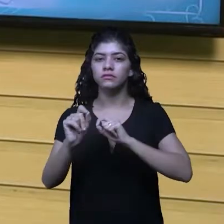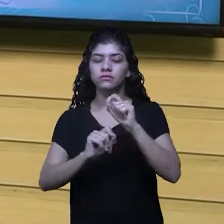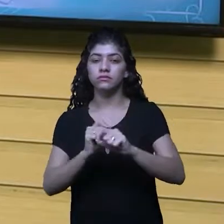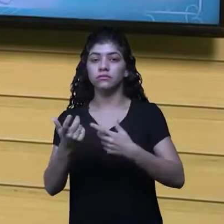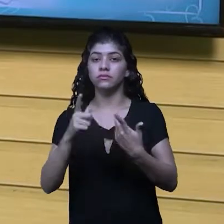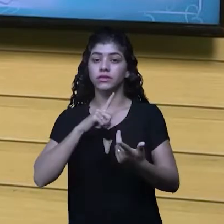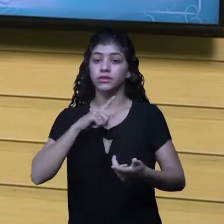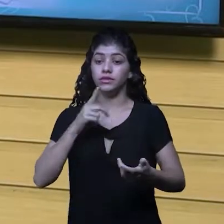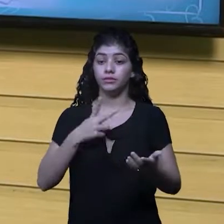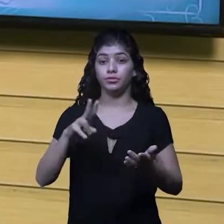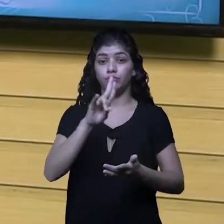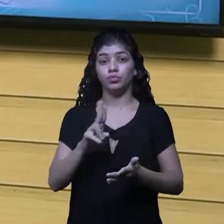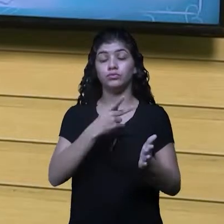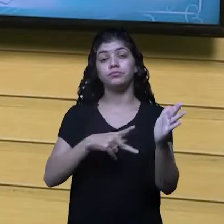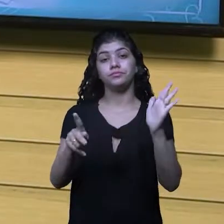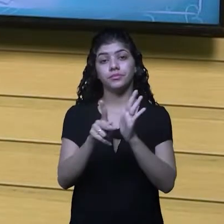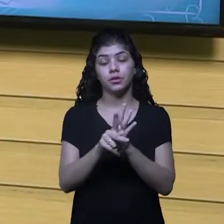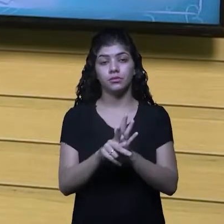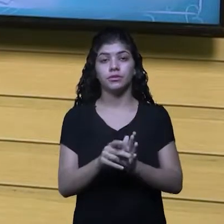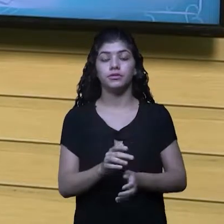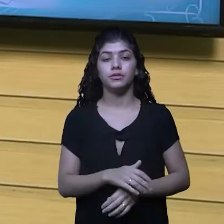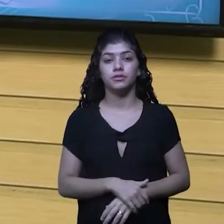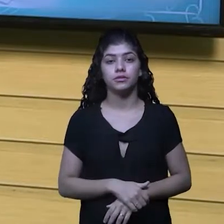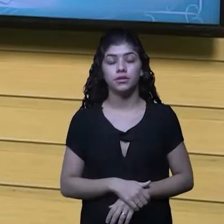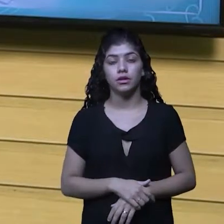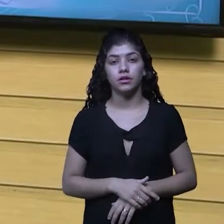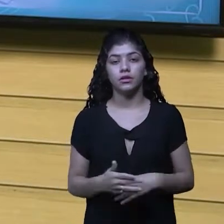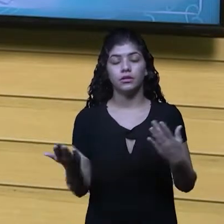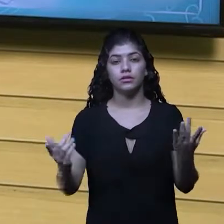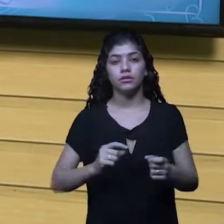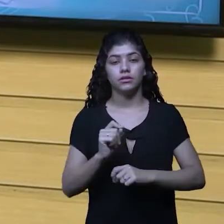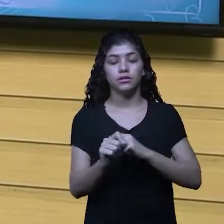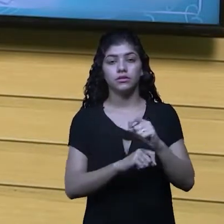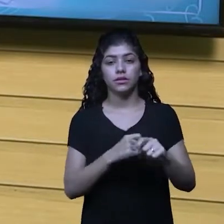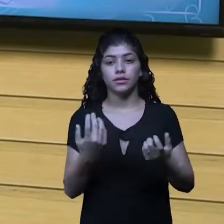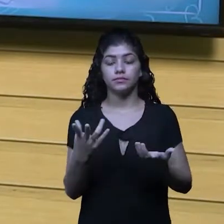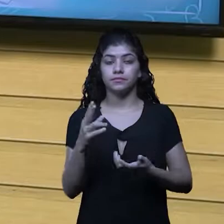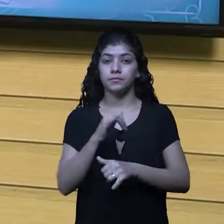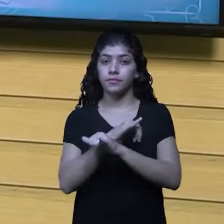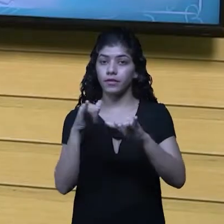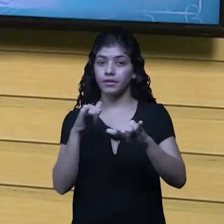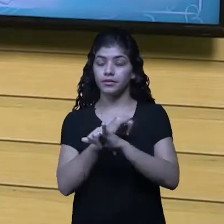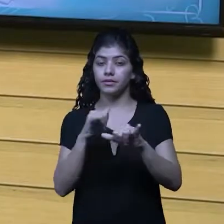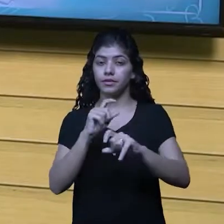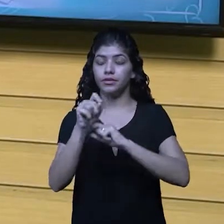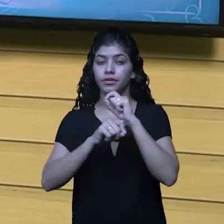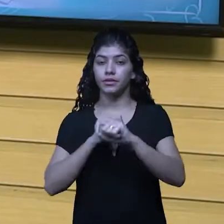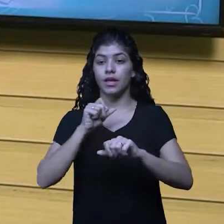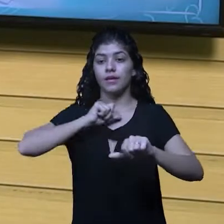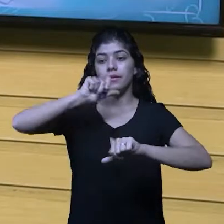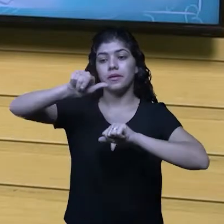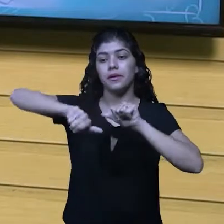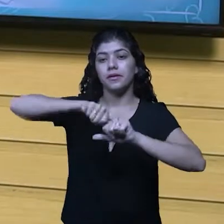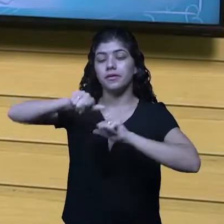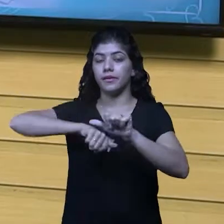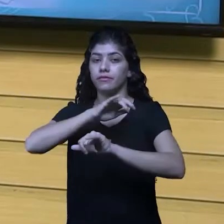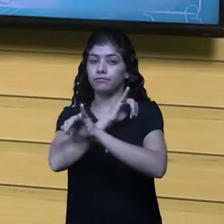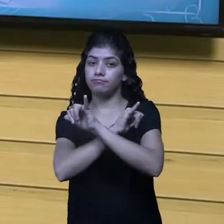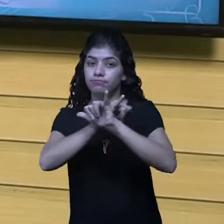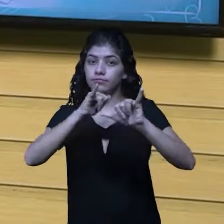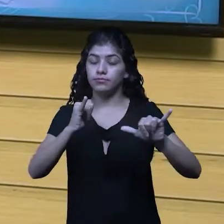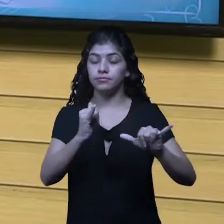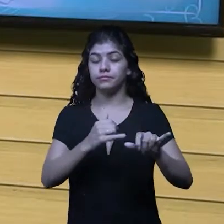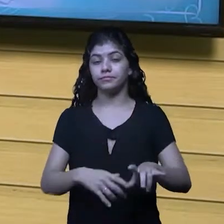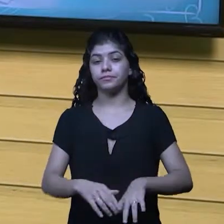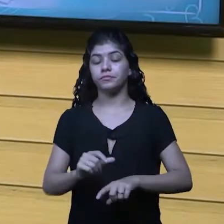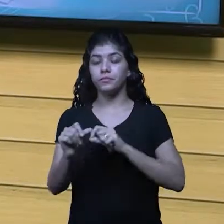sua aplicação. O que nos resta é pegar esses dados, transformar em uma informação, para daí a